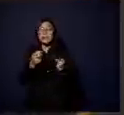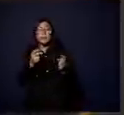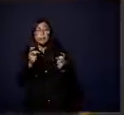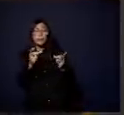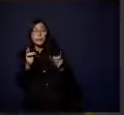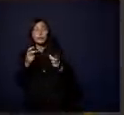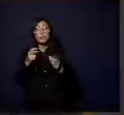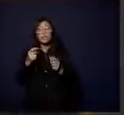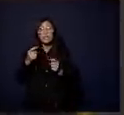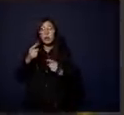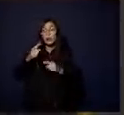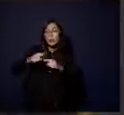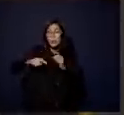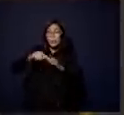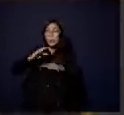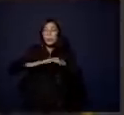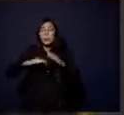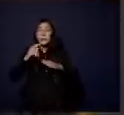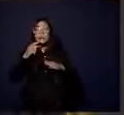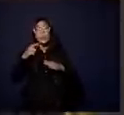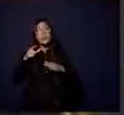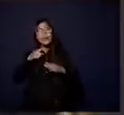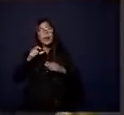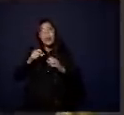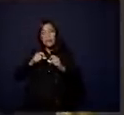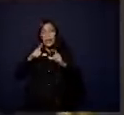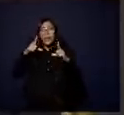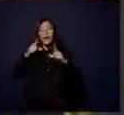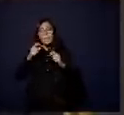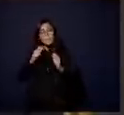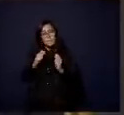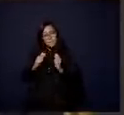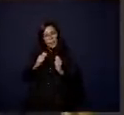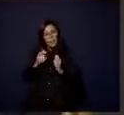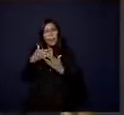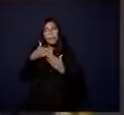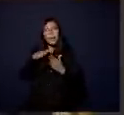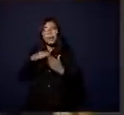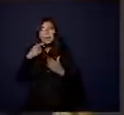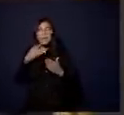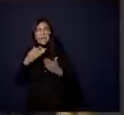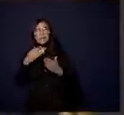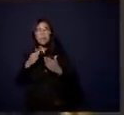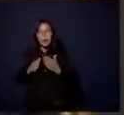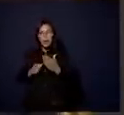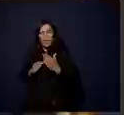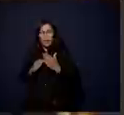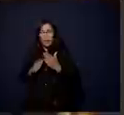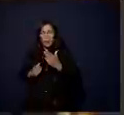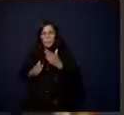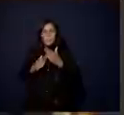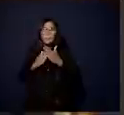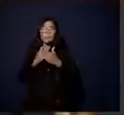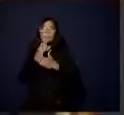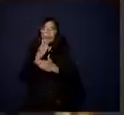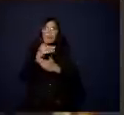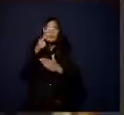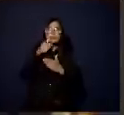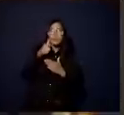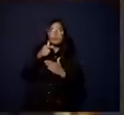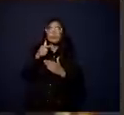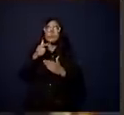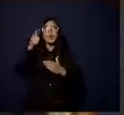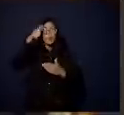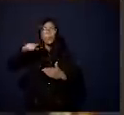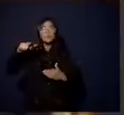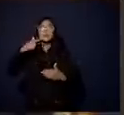intangíveis e essa base Ampla cada vez mais importante na nova Economia em que essa fronteira entre o que é mercadoria difícil em tangível a